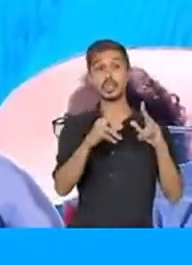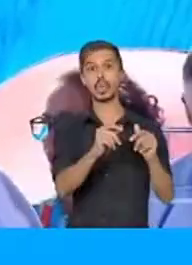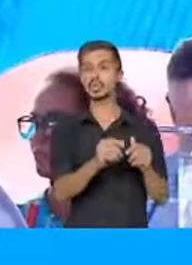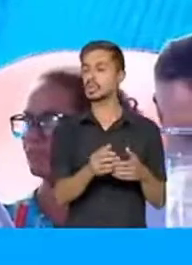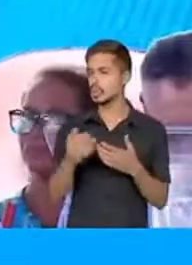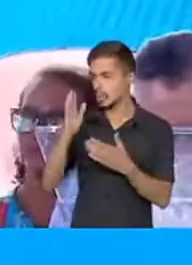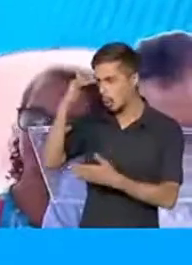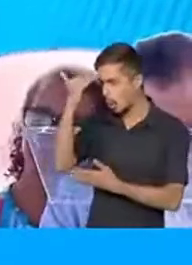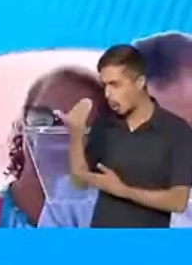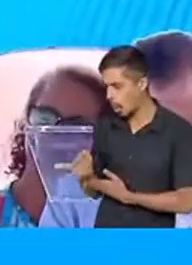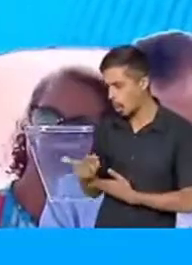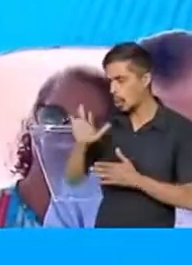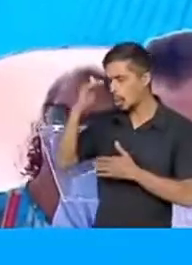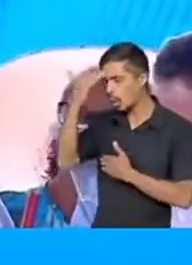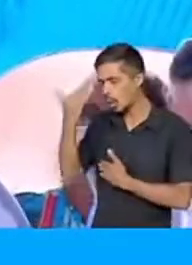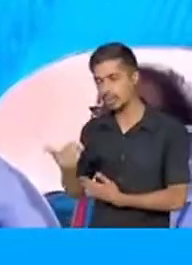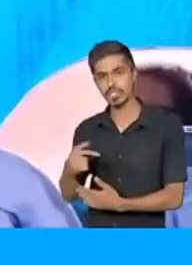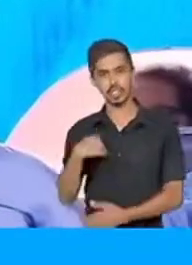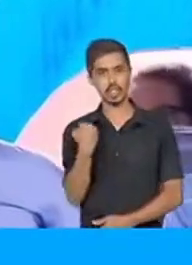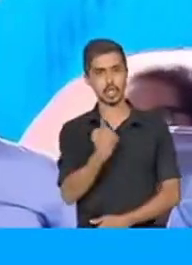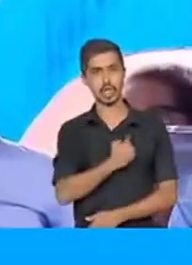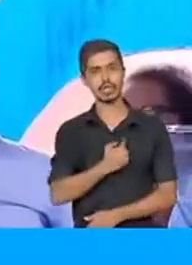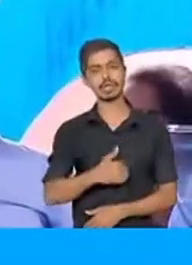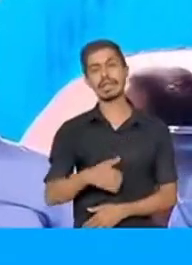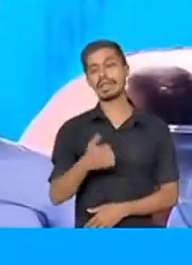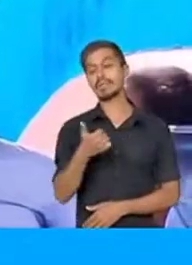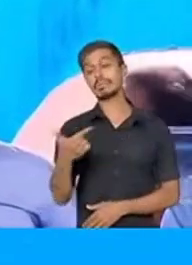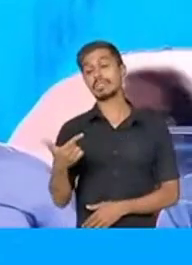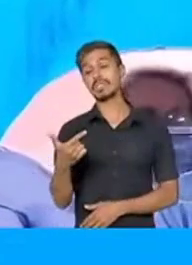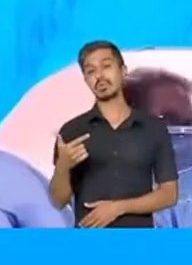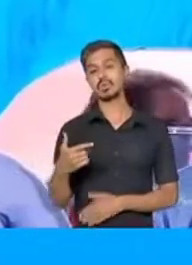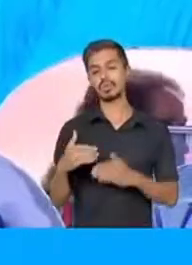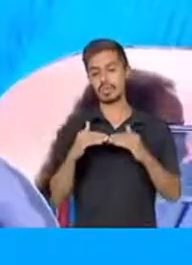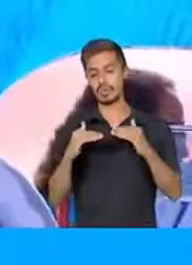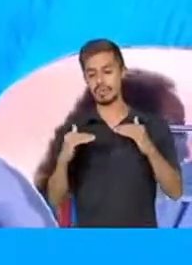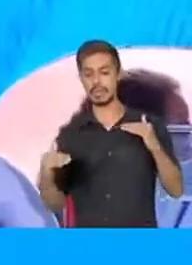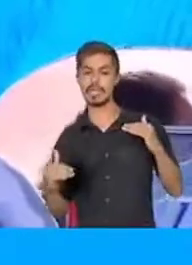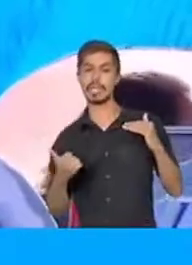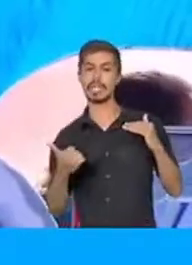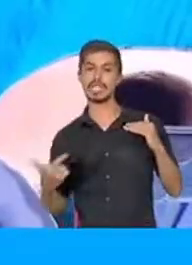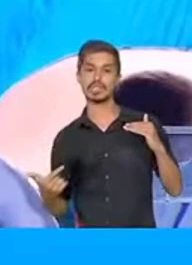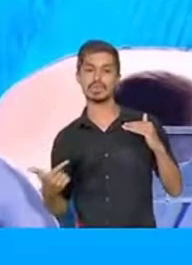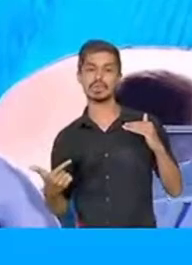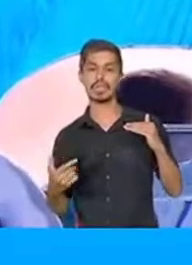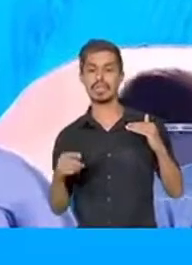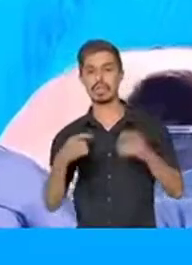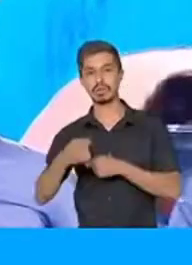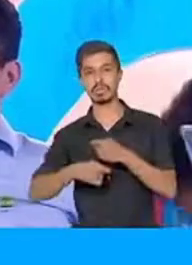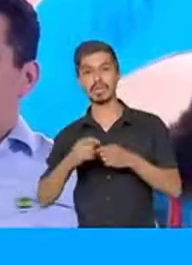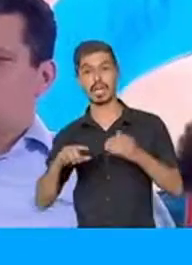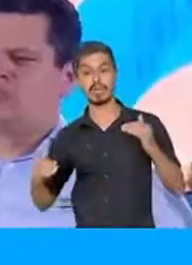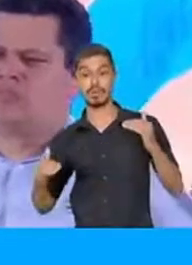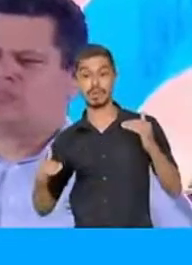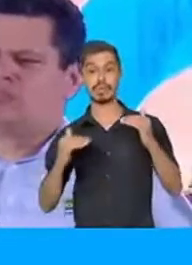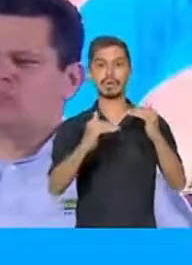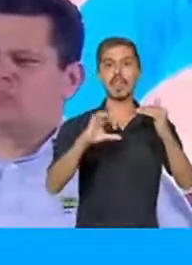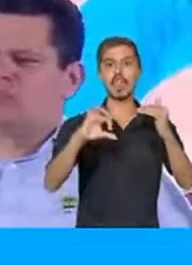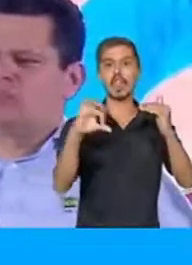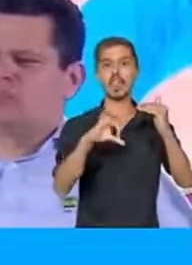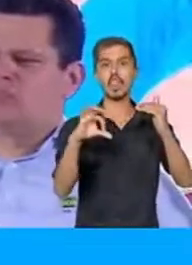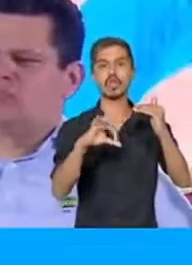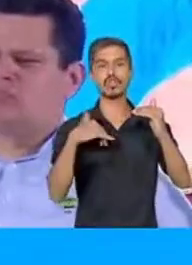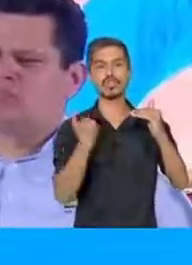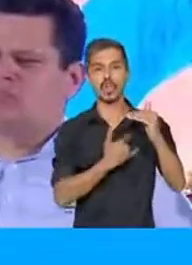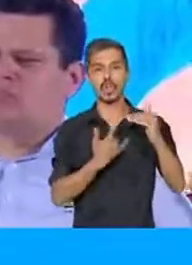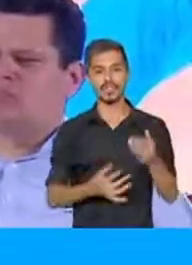reverenciam. Nós deixamos de ser a 12ª economia do mundo para voltar a ser a 9ª economia, e ao final